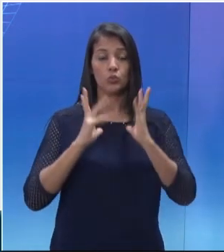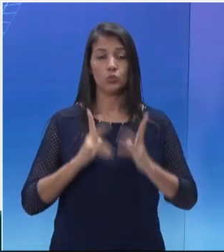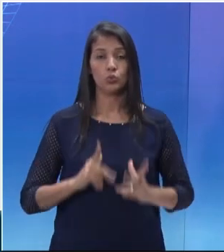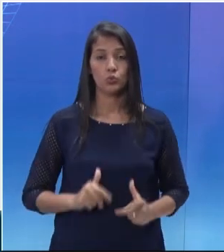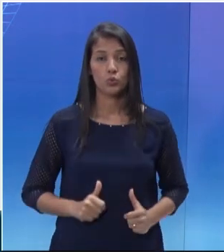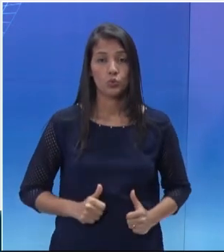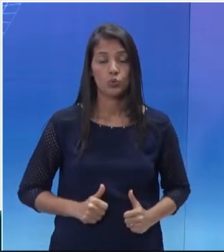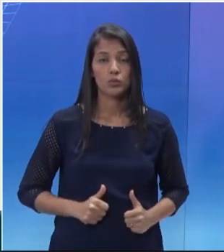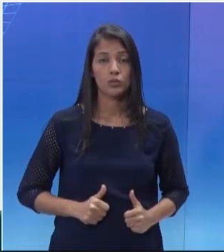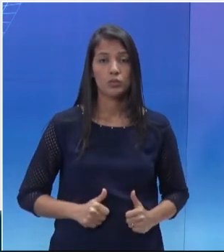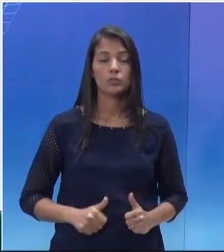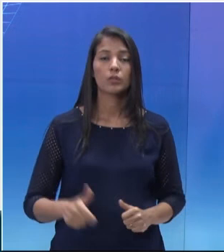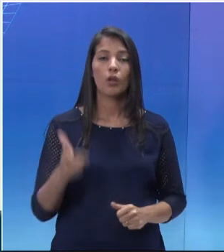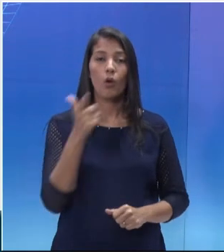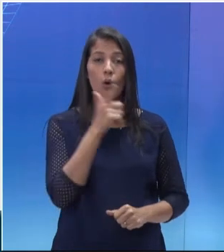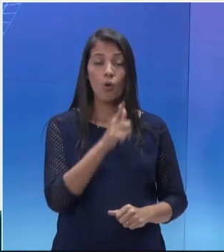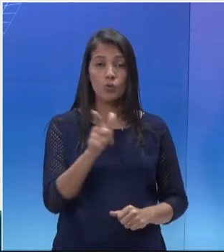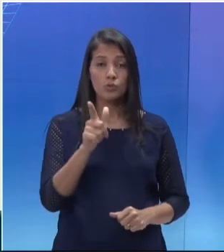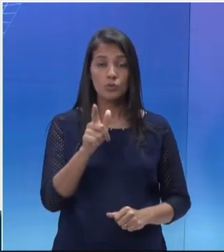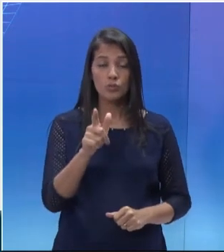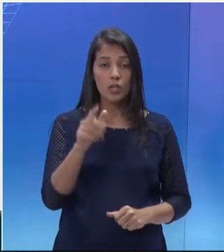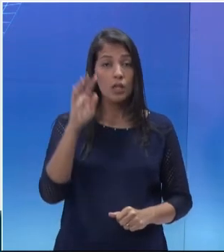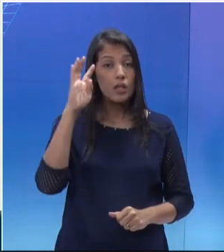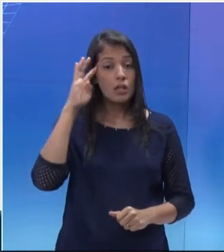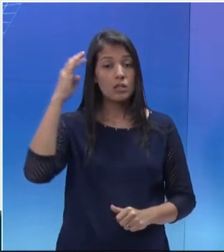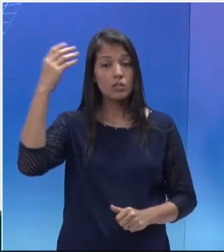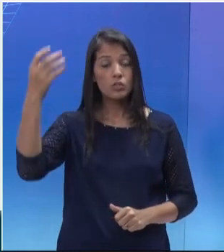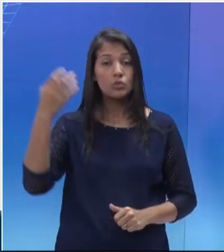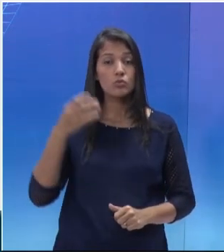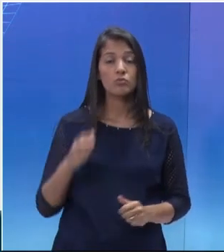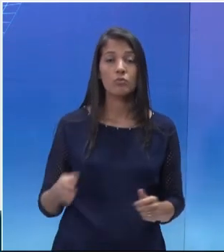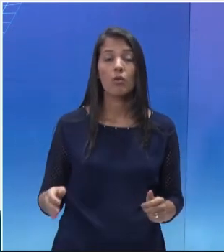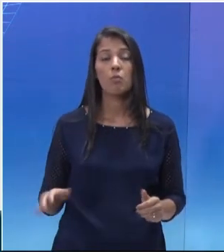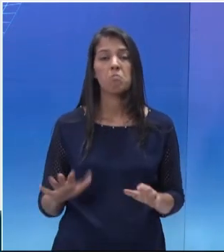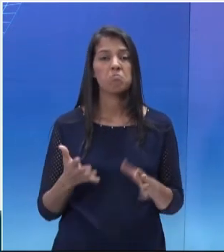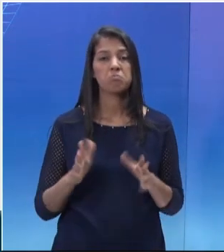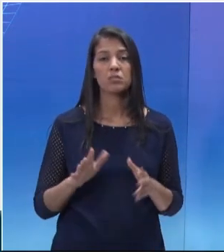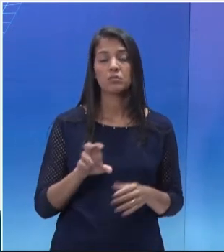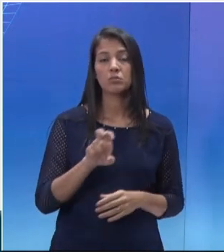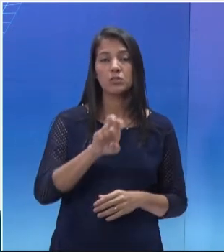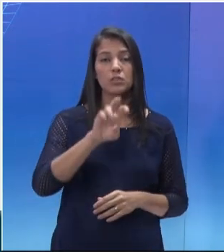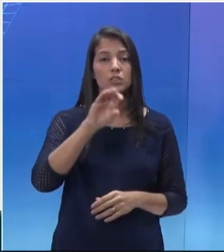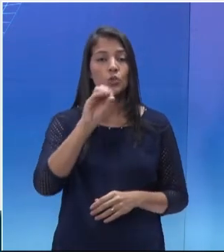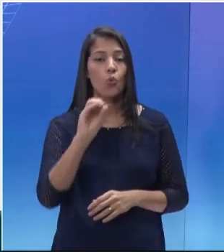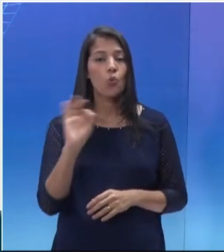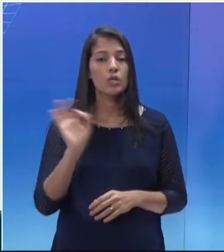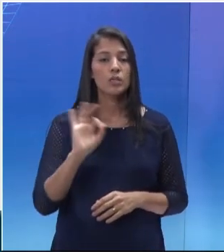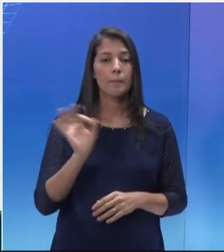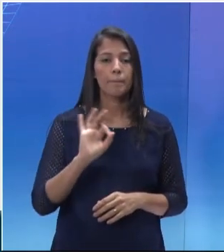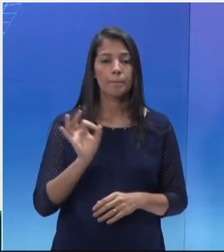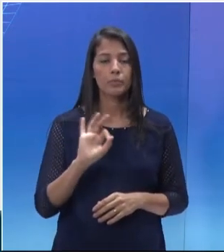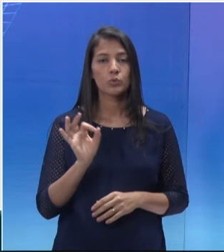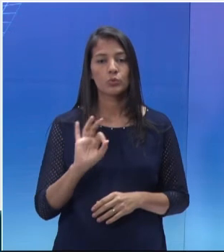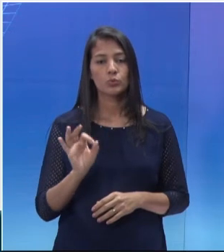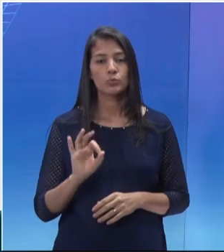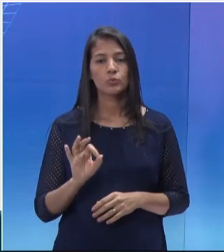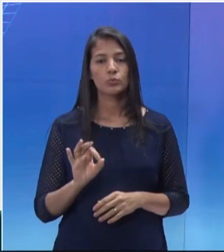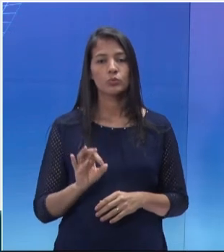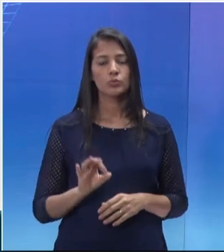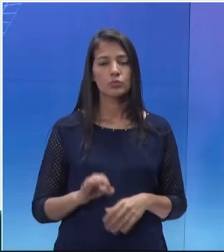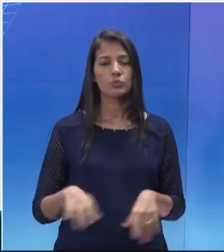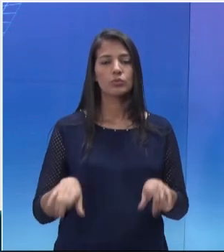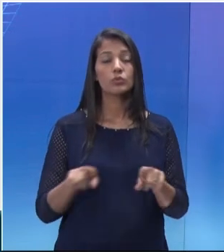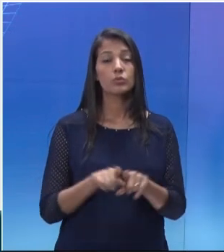acetilsalicílico é purificado e o rendimento final é de aproximadamente 50%. Devido